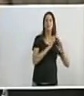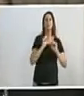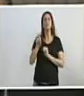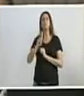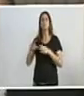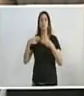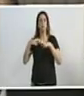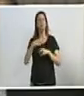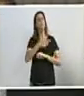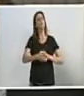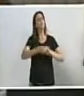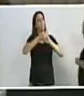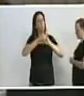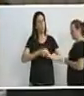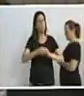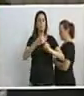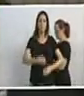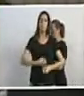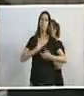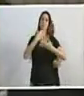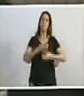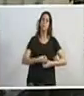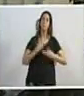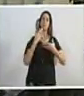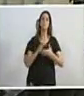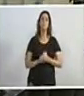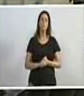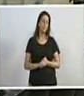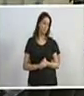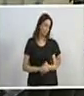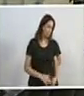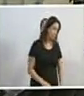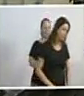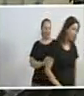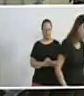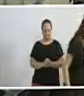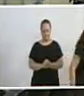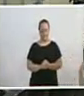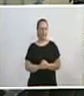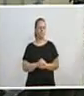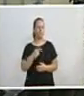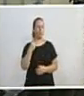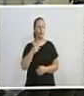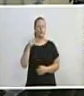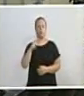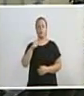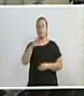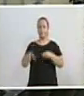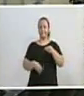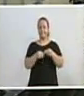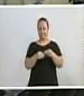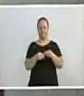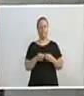está de parabéns pelo seu pronunciamento dessa tarde. Eu concedo mais 2 minutos a Vossa Excelência. Obrigado, senhor presidente.